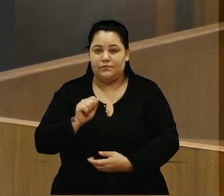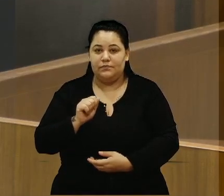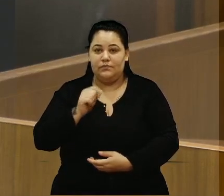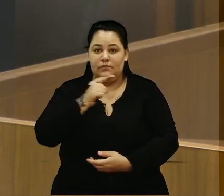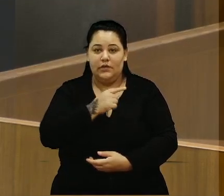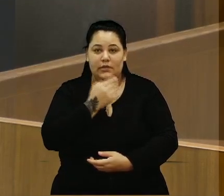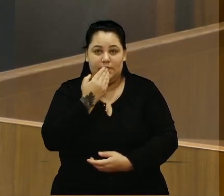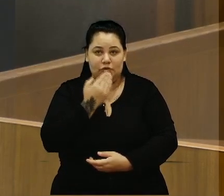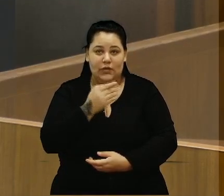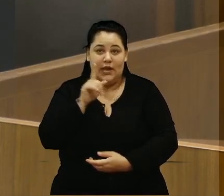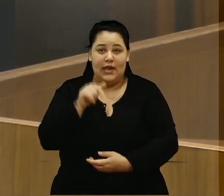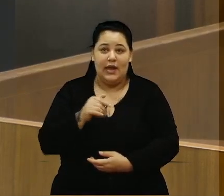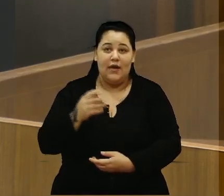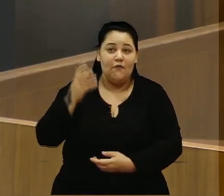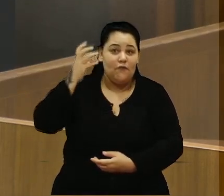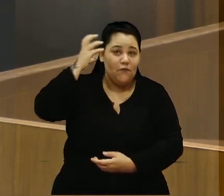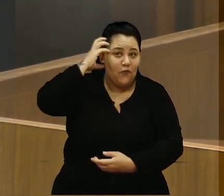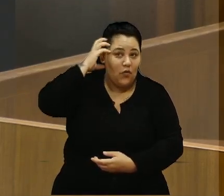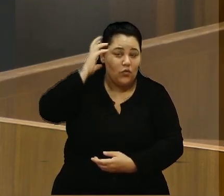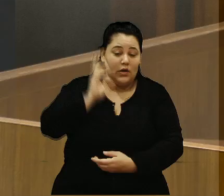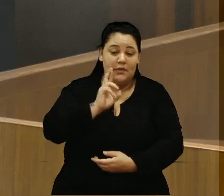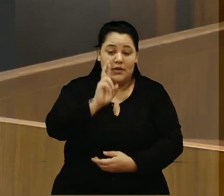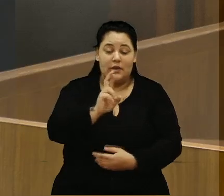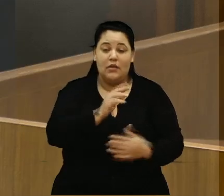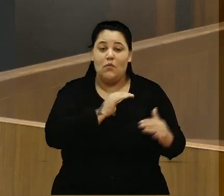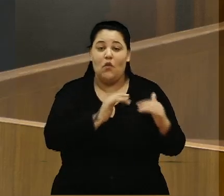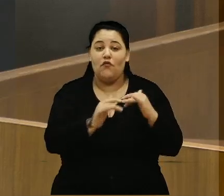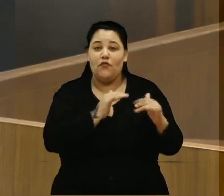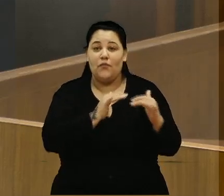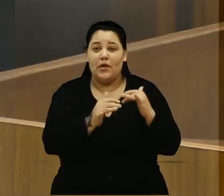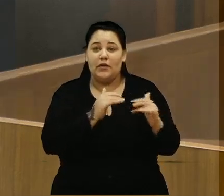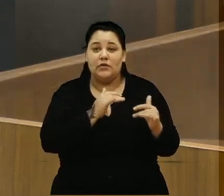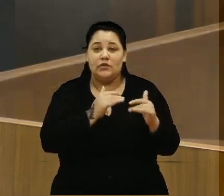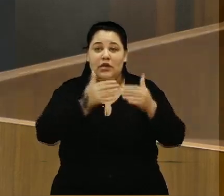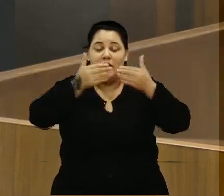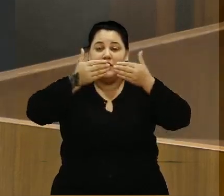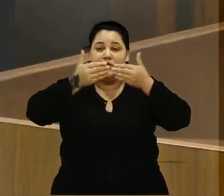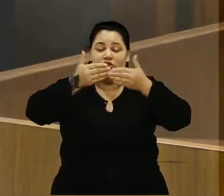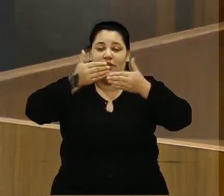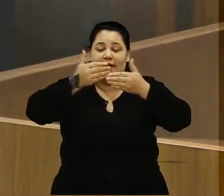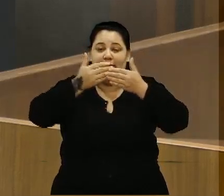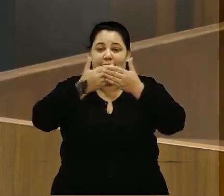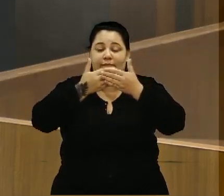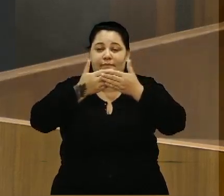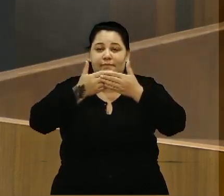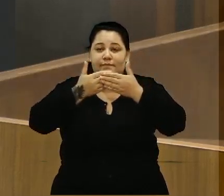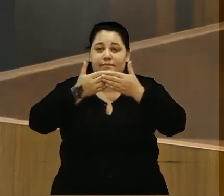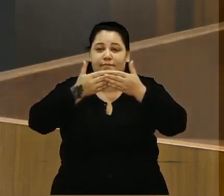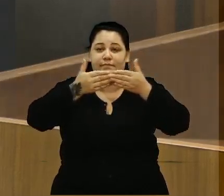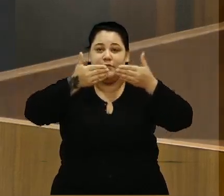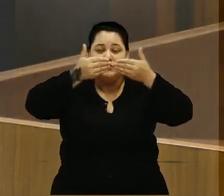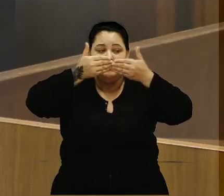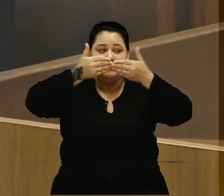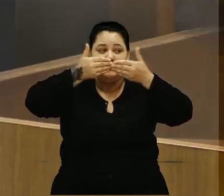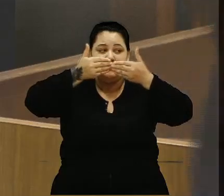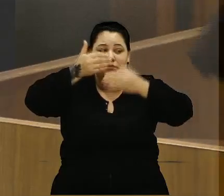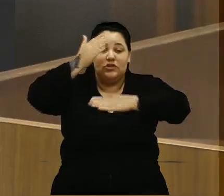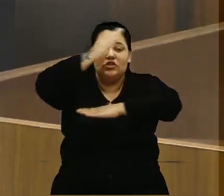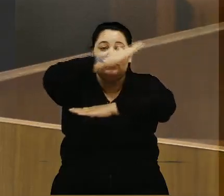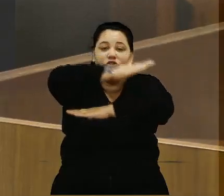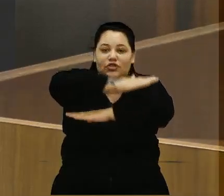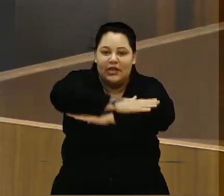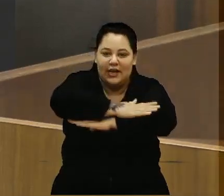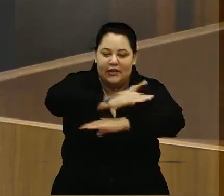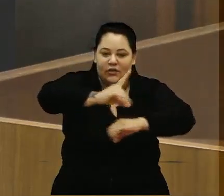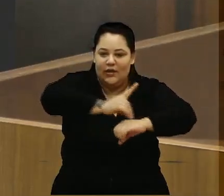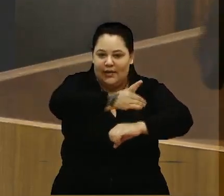ela é fonoaudióloga e representante do movimento Janela Dourada. Aí eu faço